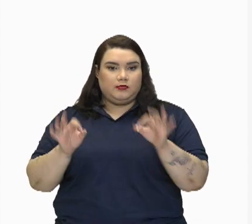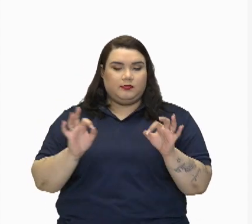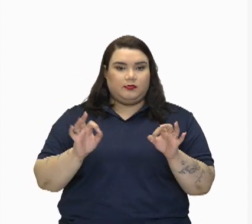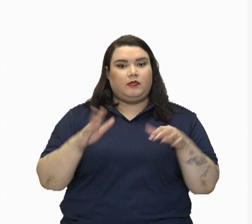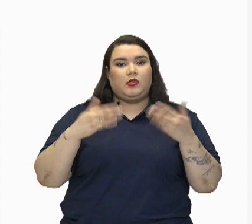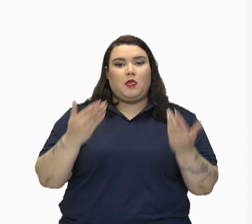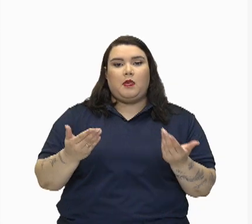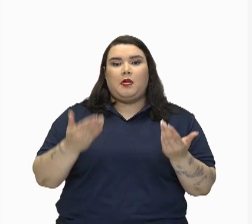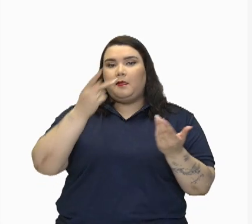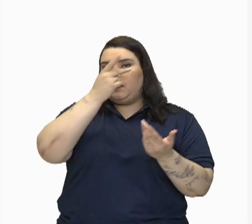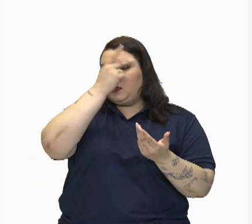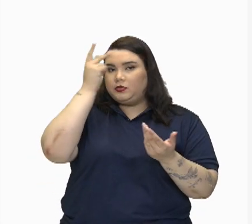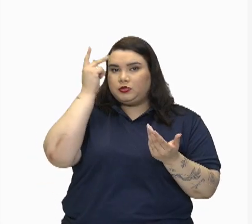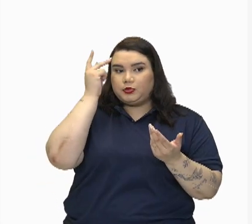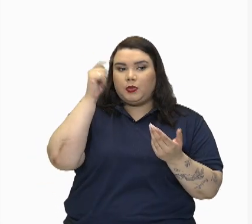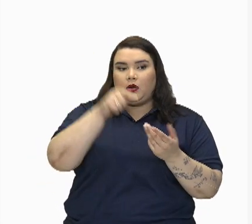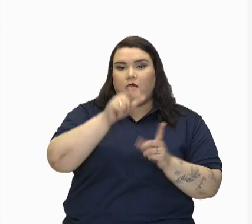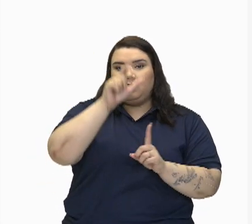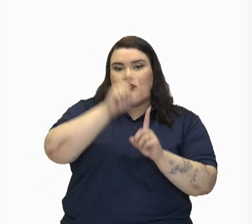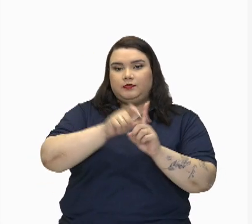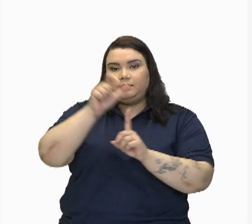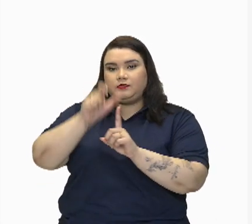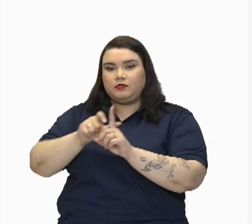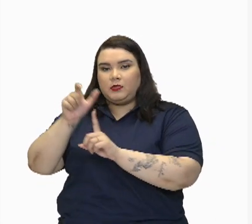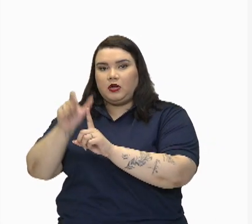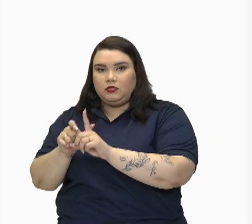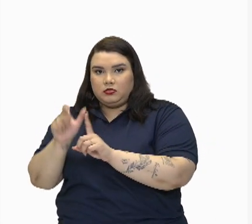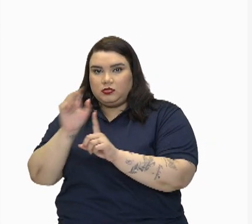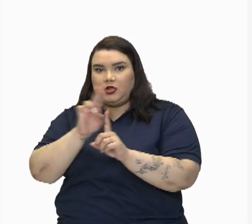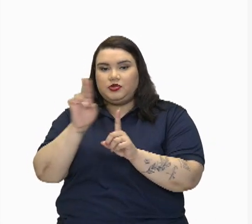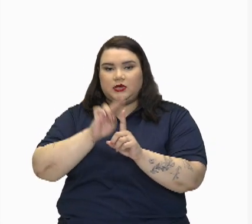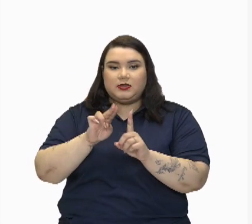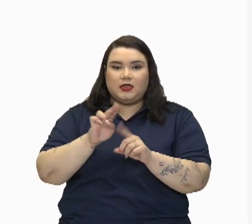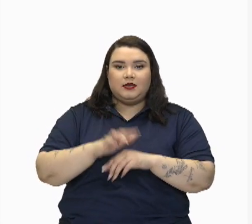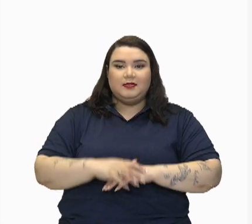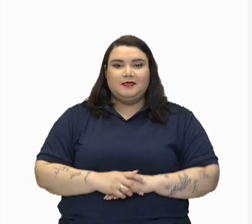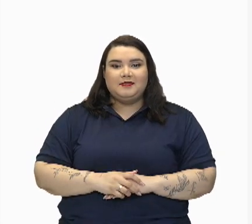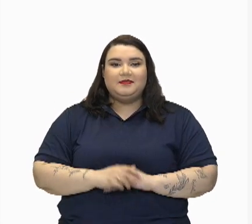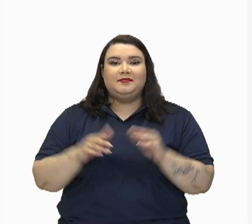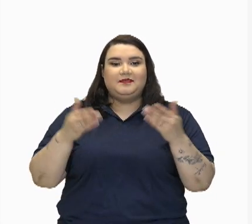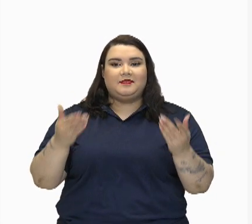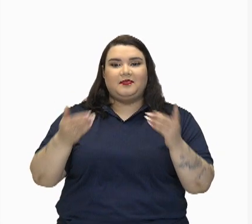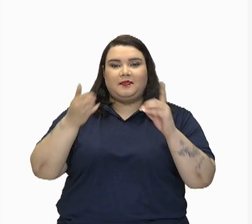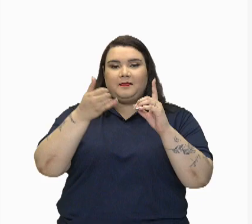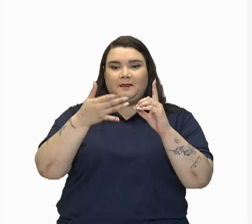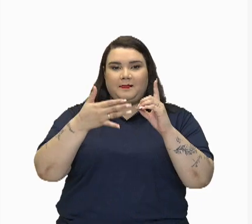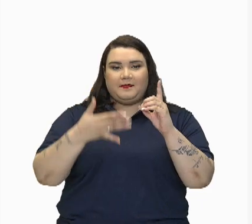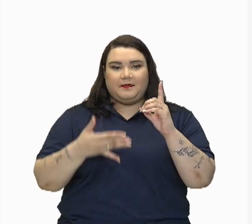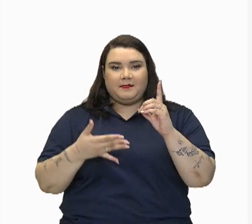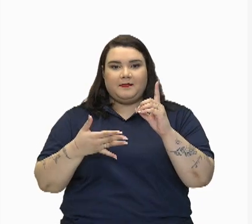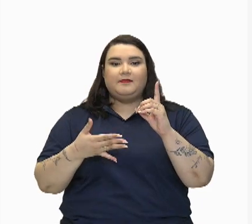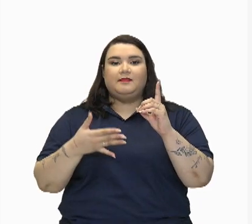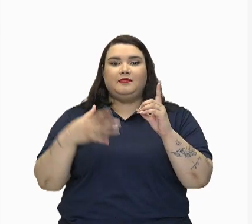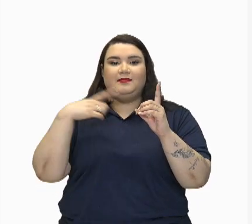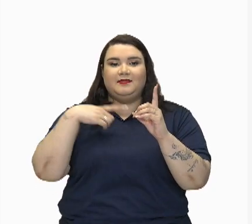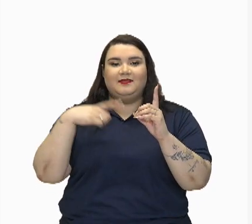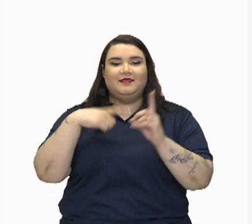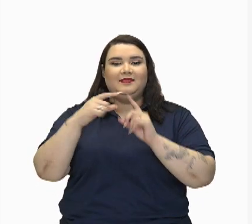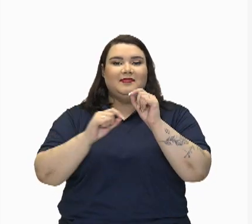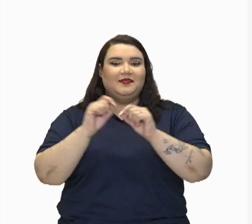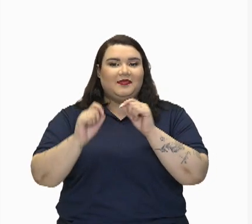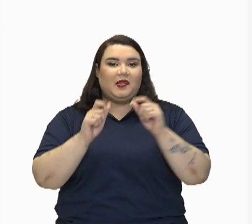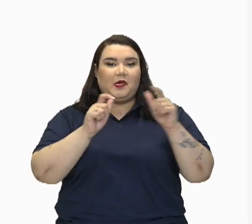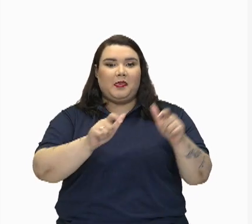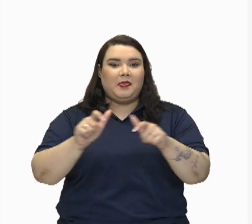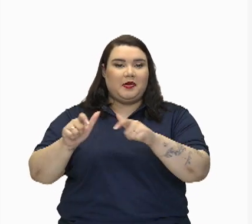os agentes envolvidos na trama? Os personagens. Na descrição espacial de onde ocorrem